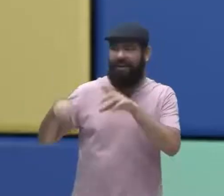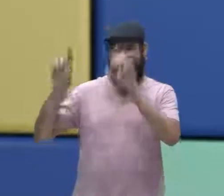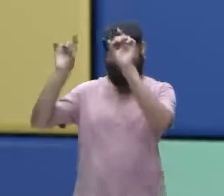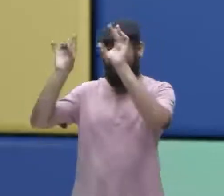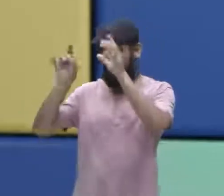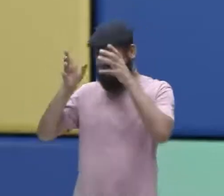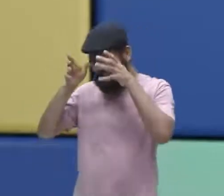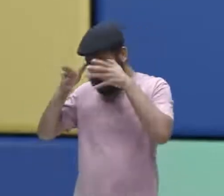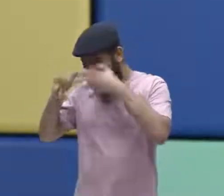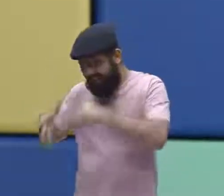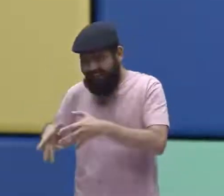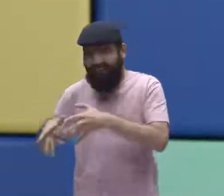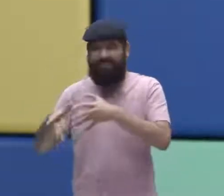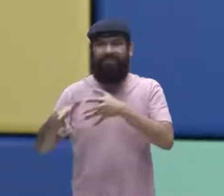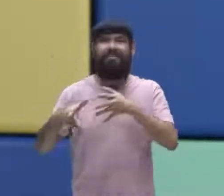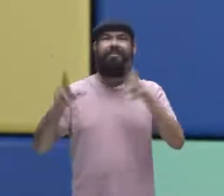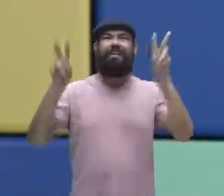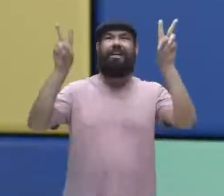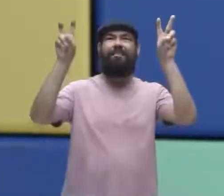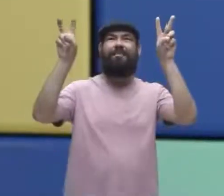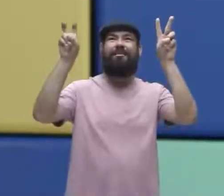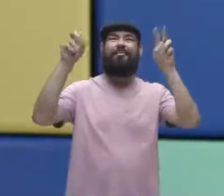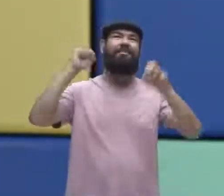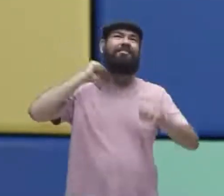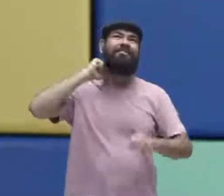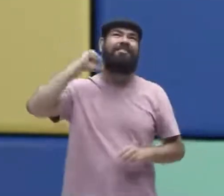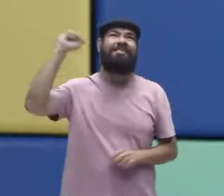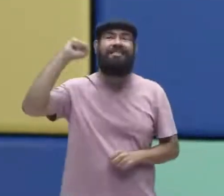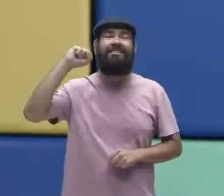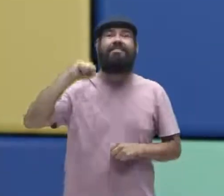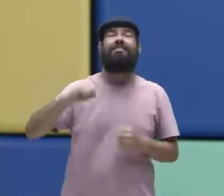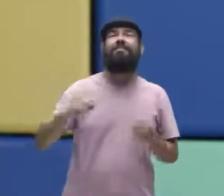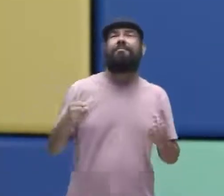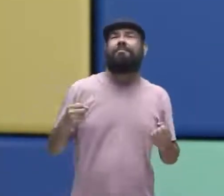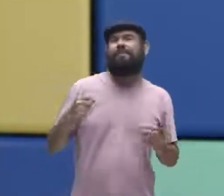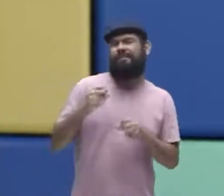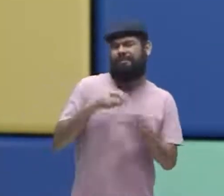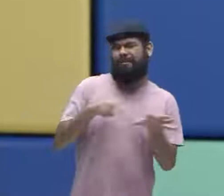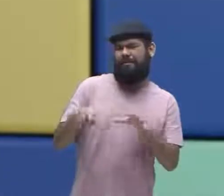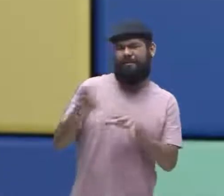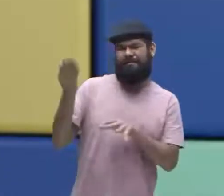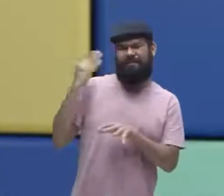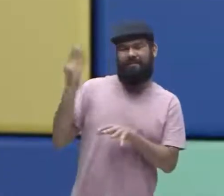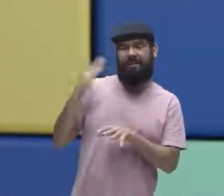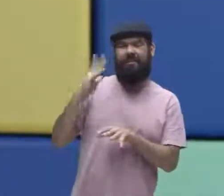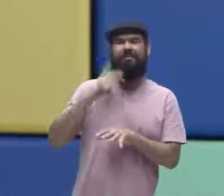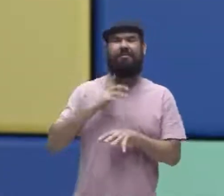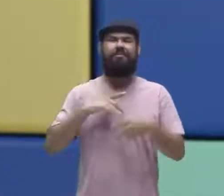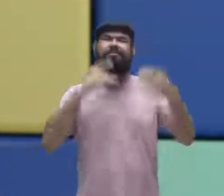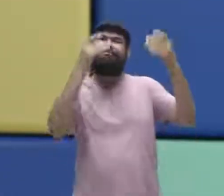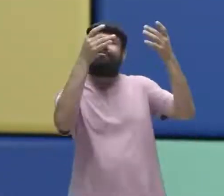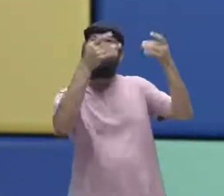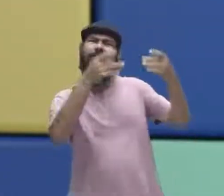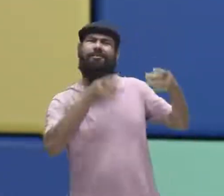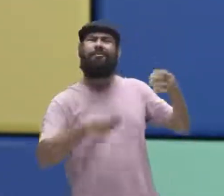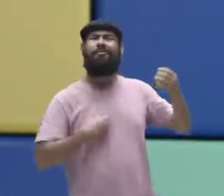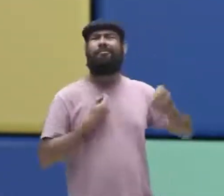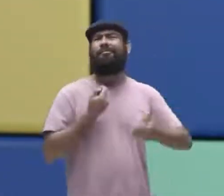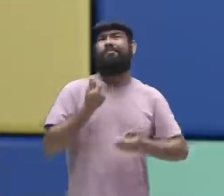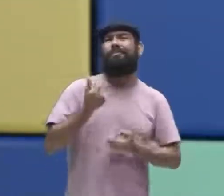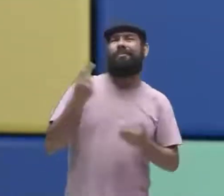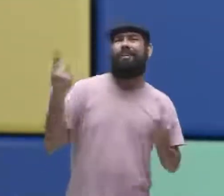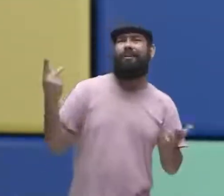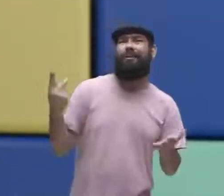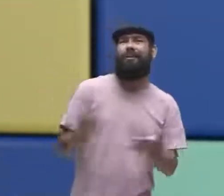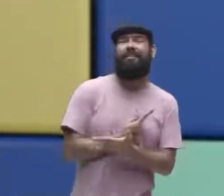fortemente essa temática. Na semana passada, no episódio passado, a gente falou um pouco, né, sobre alguns dos fatores